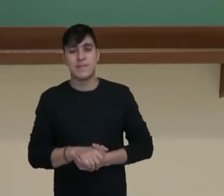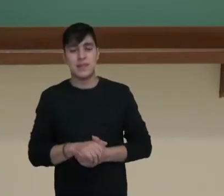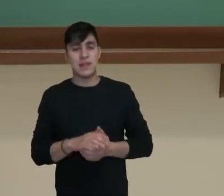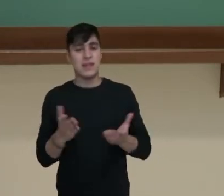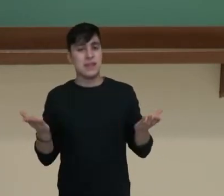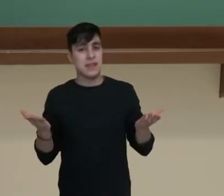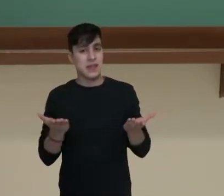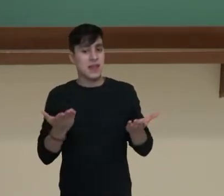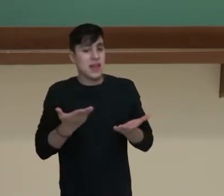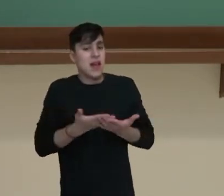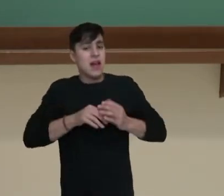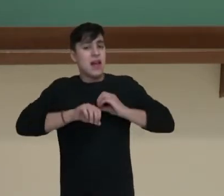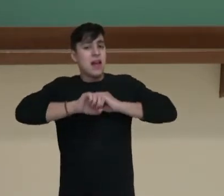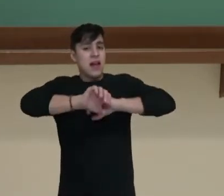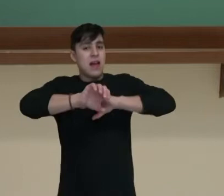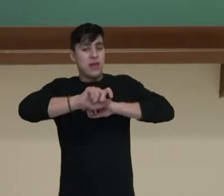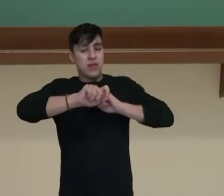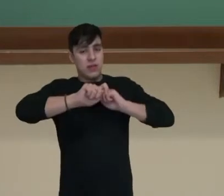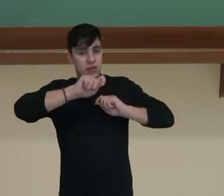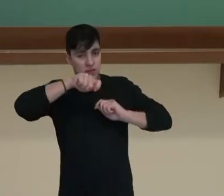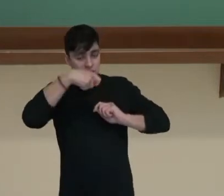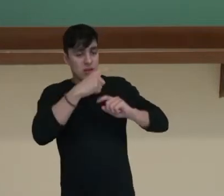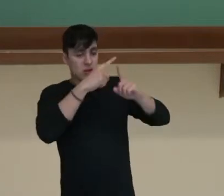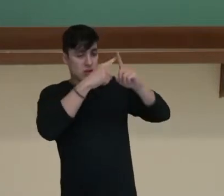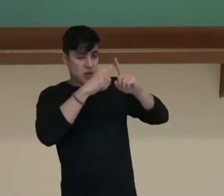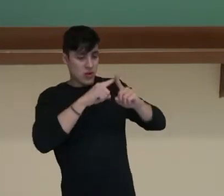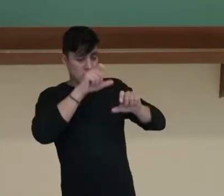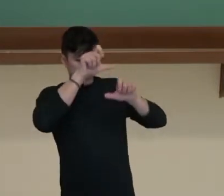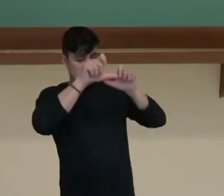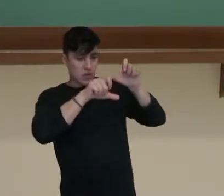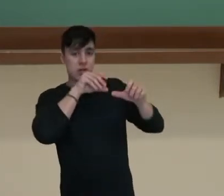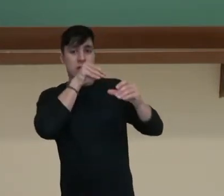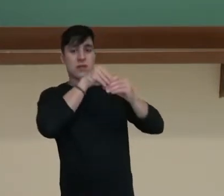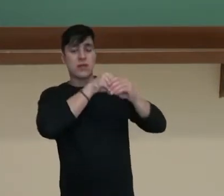Nessa aula nós vamos falar sobre alterações cromossômicas estruturais.